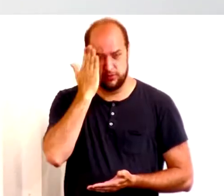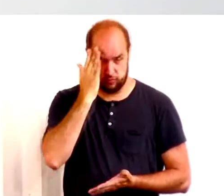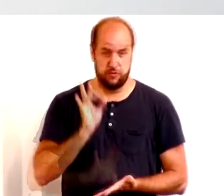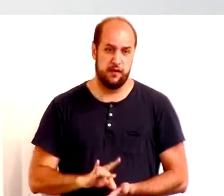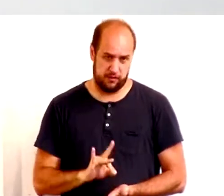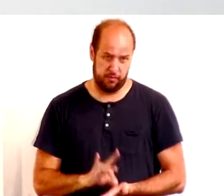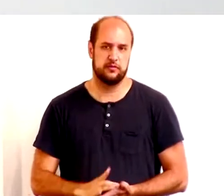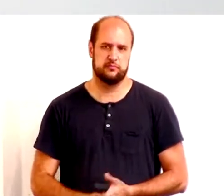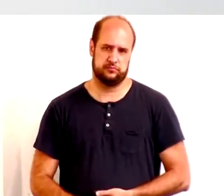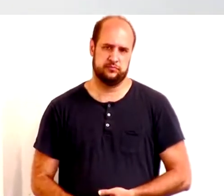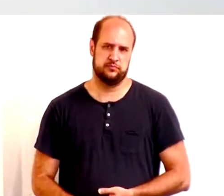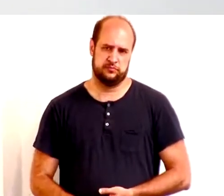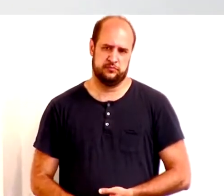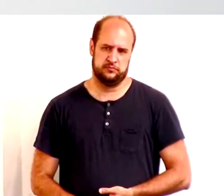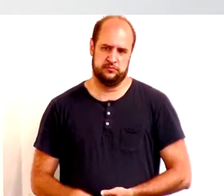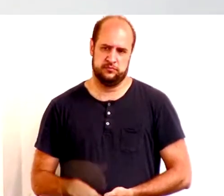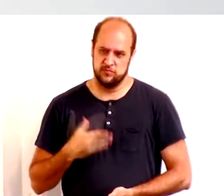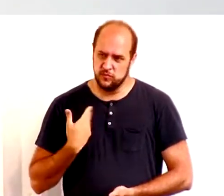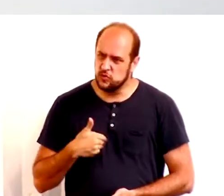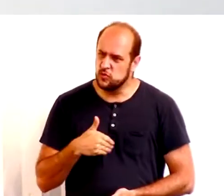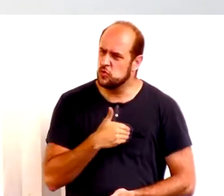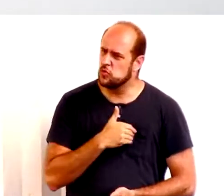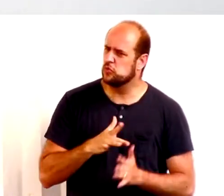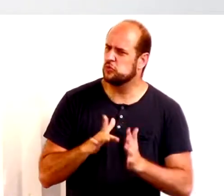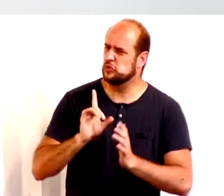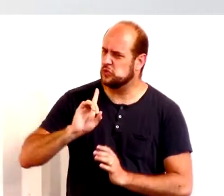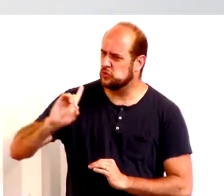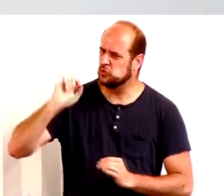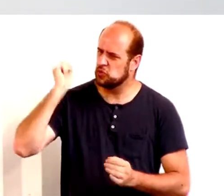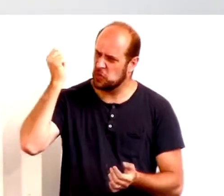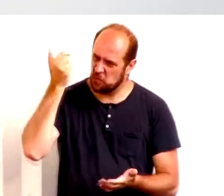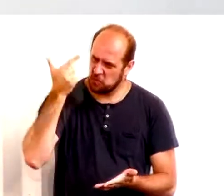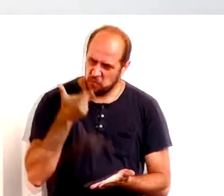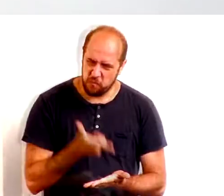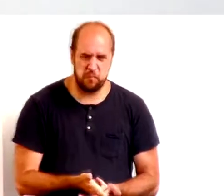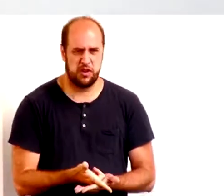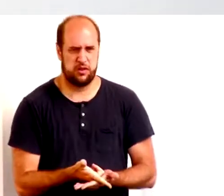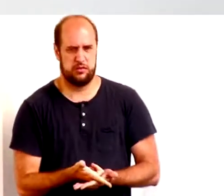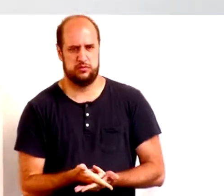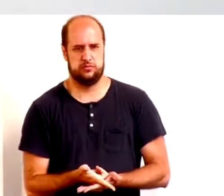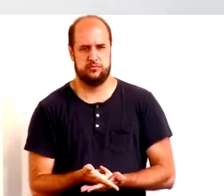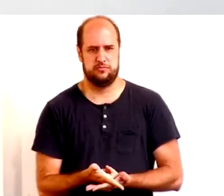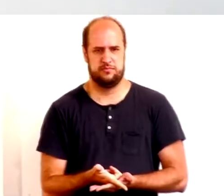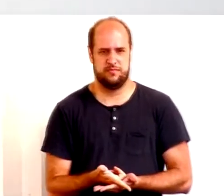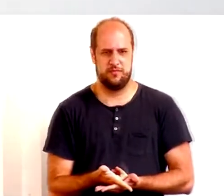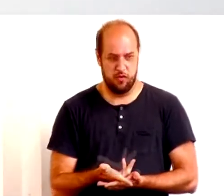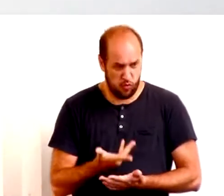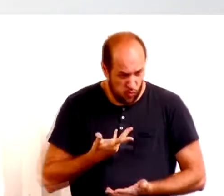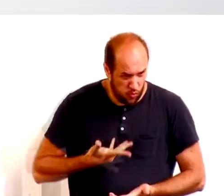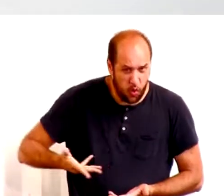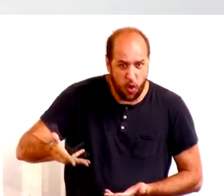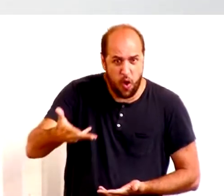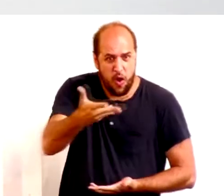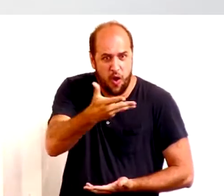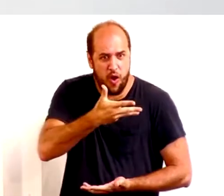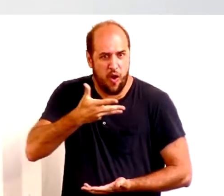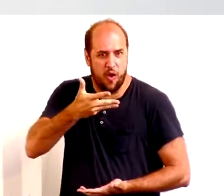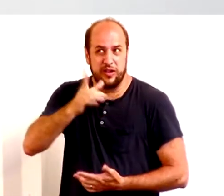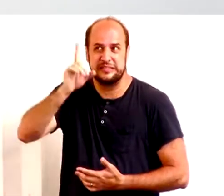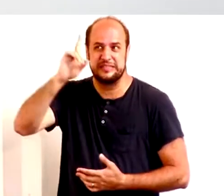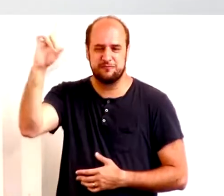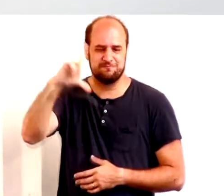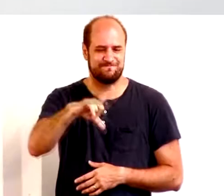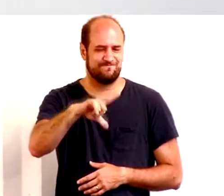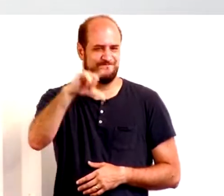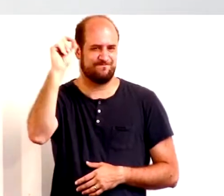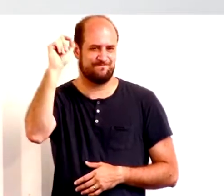mesmo. Nós que fomos comprados, a estes Deus deu o